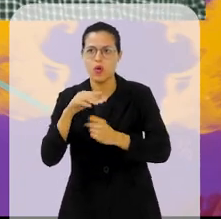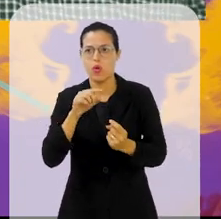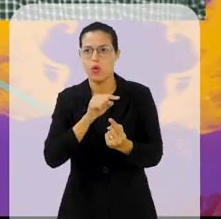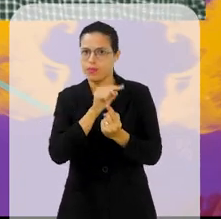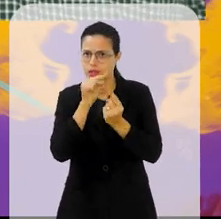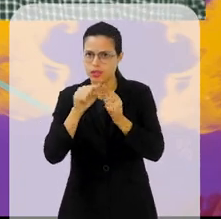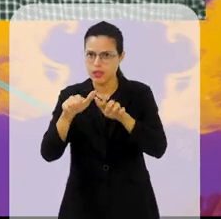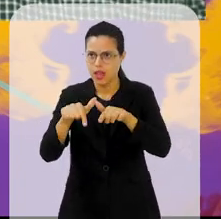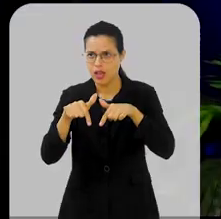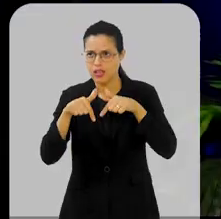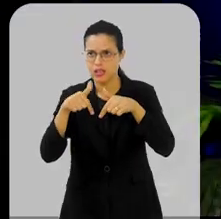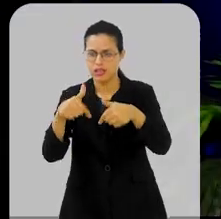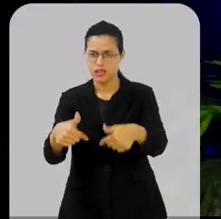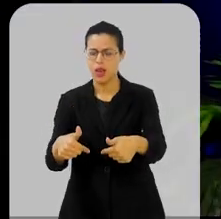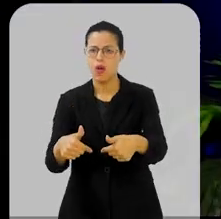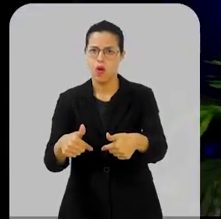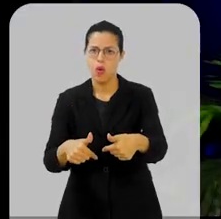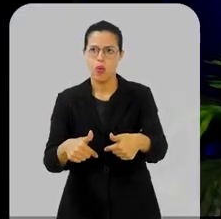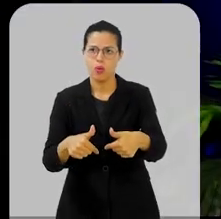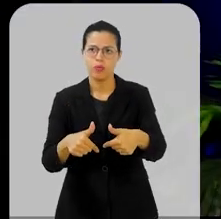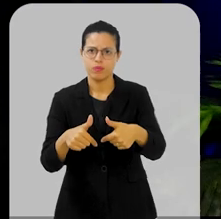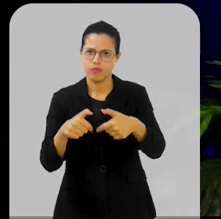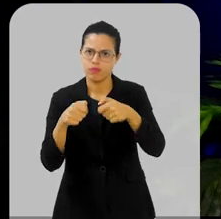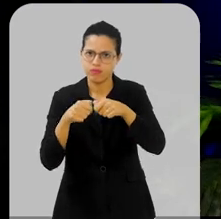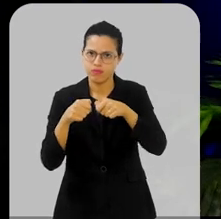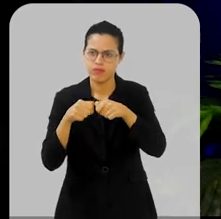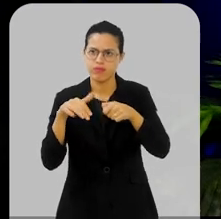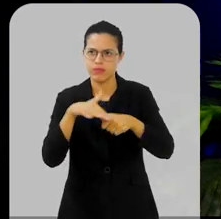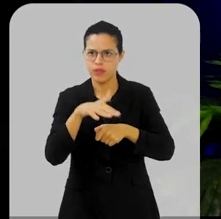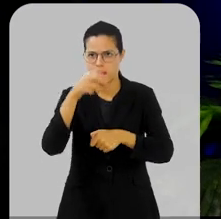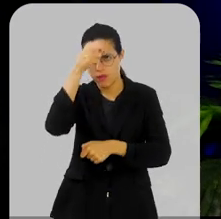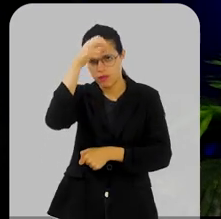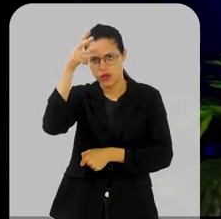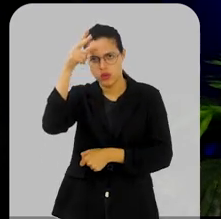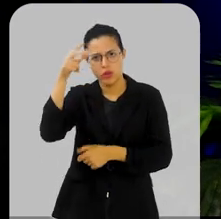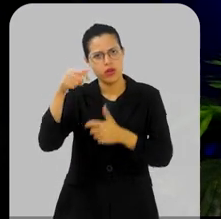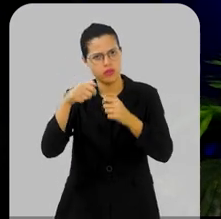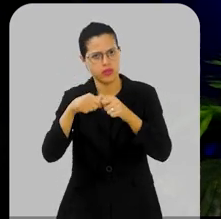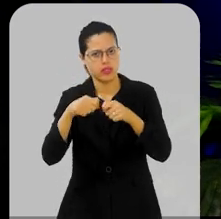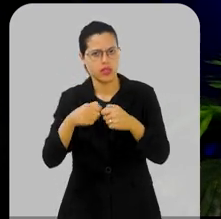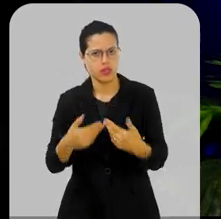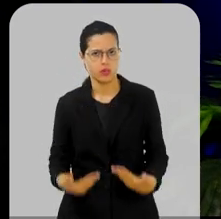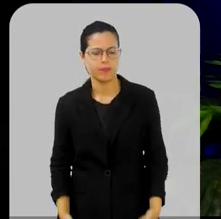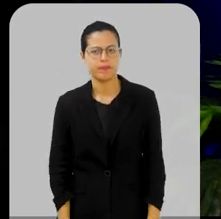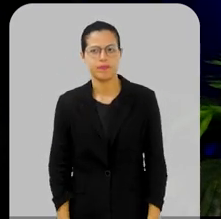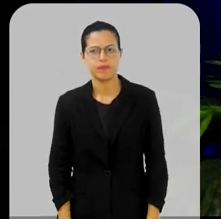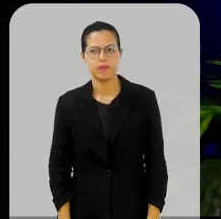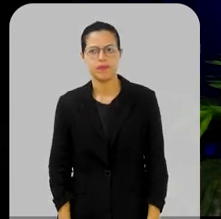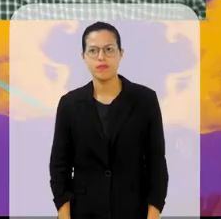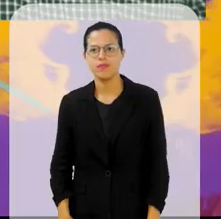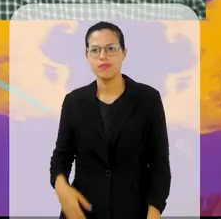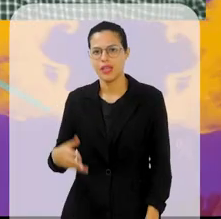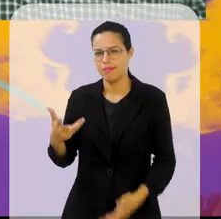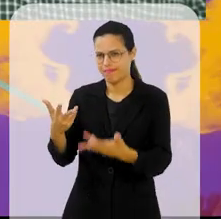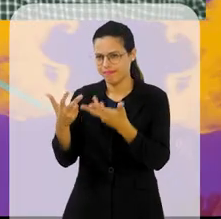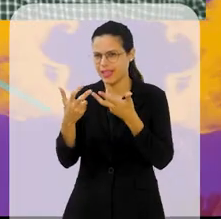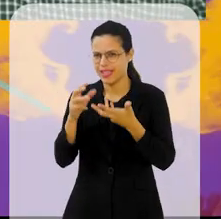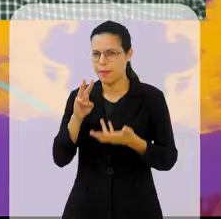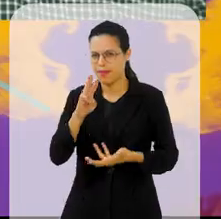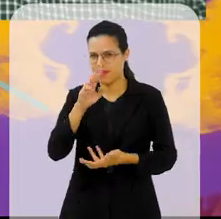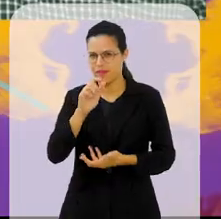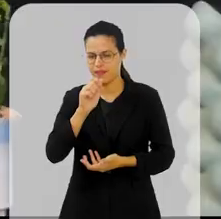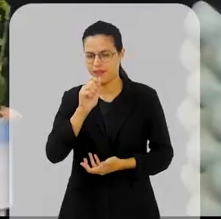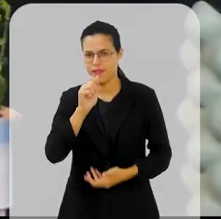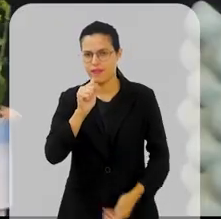objeto função das intervenções sucessivas que faz naquela região a prefeitura da cidade do Rio de Janeiro. Você veja bem, Wagner, a experiência